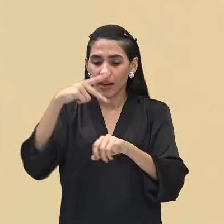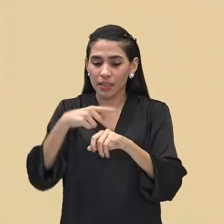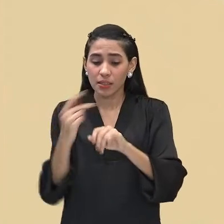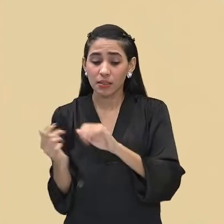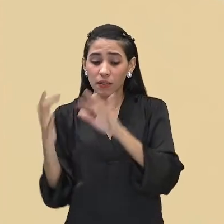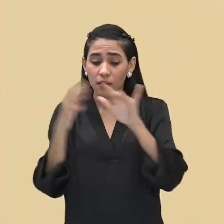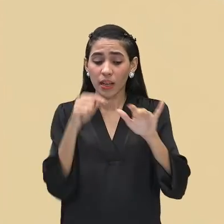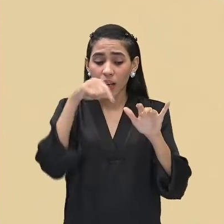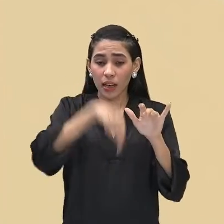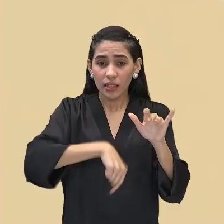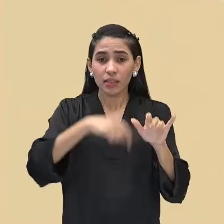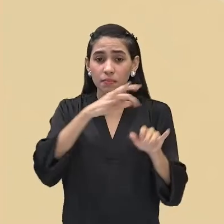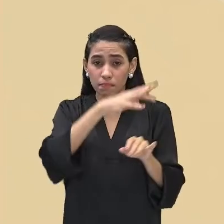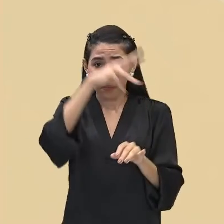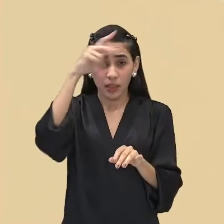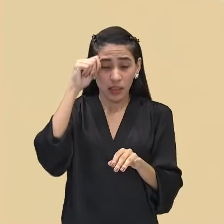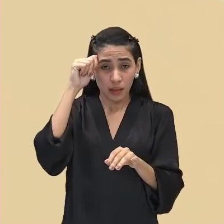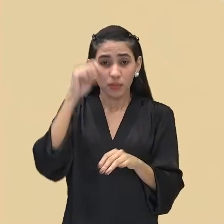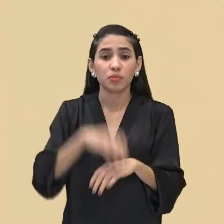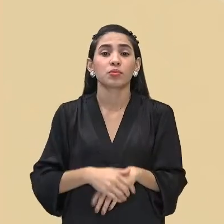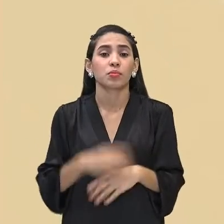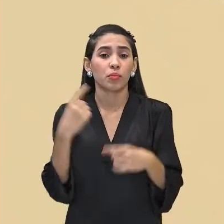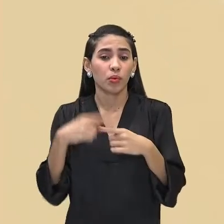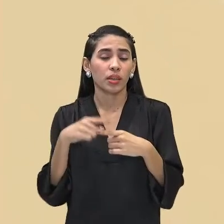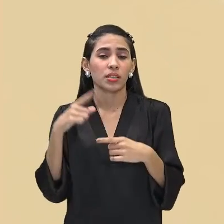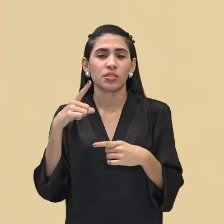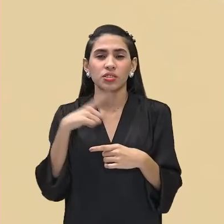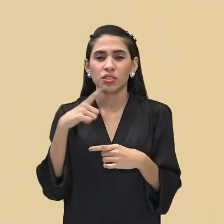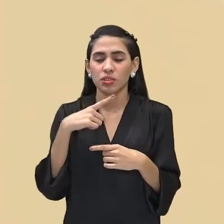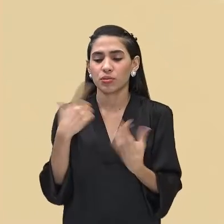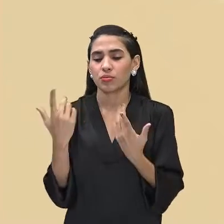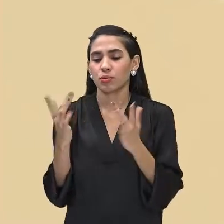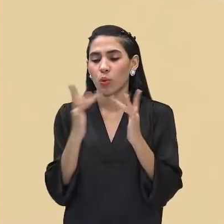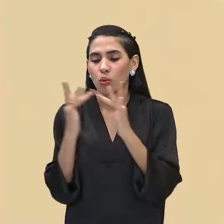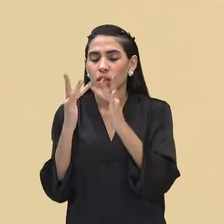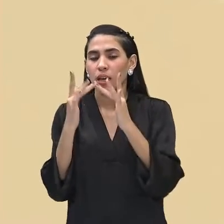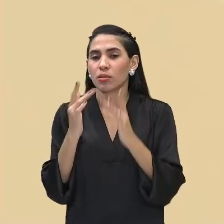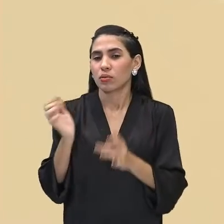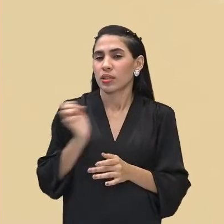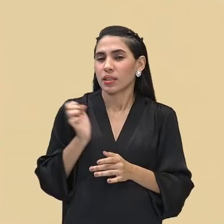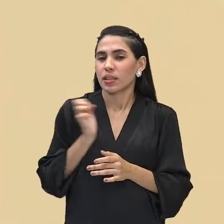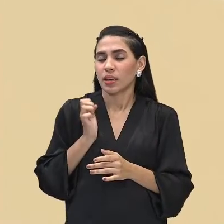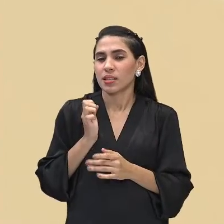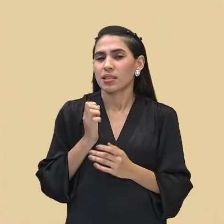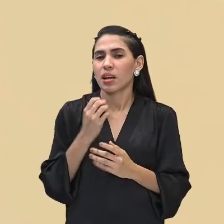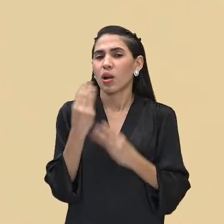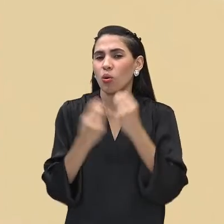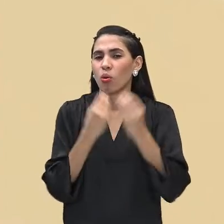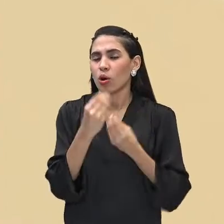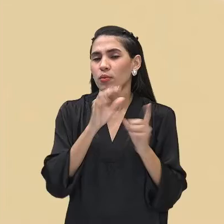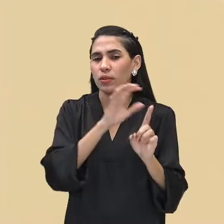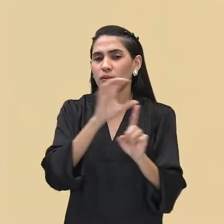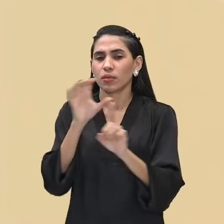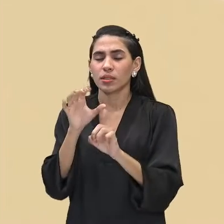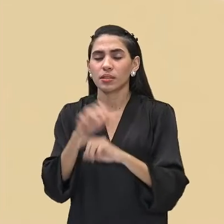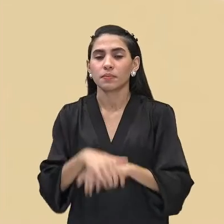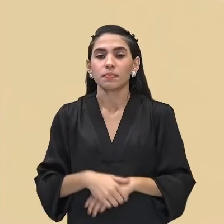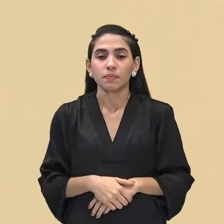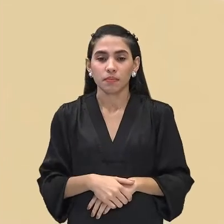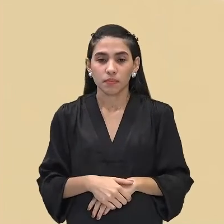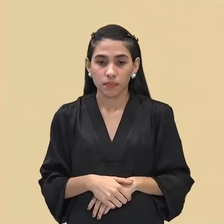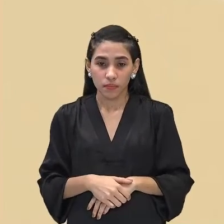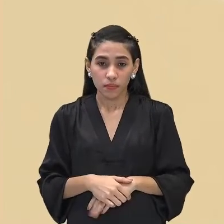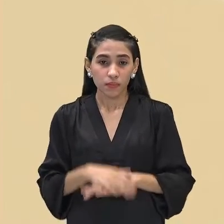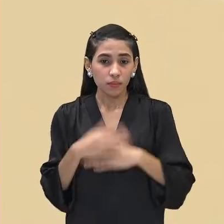se congregando aqui na região por conta da riqueza da borracha, vão influenciar nesse processo de construção cultural? Então, para a